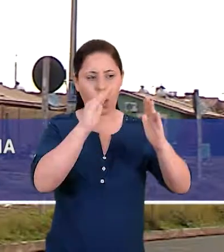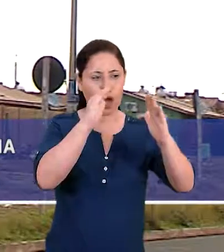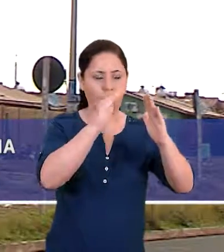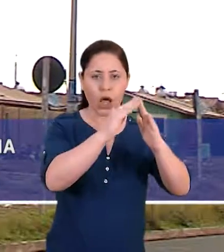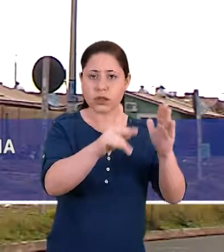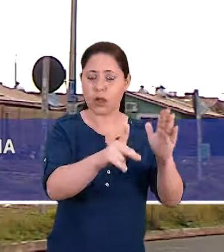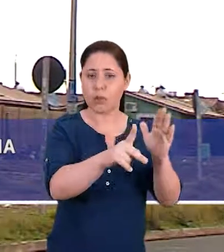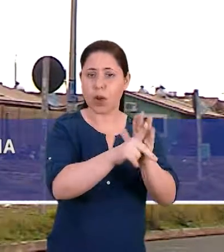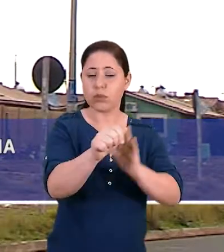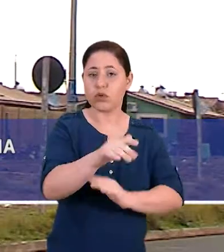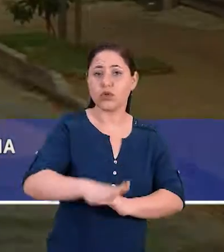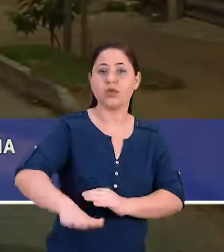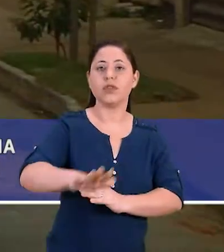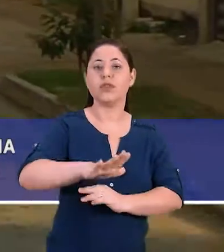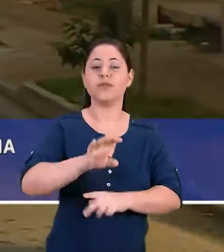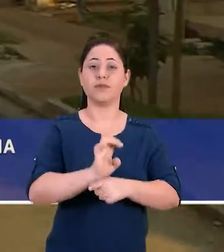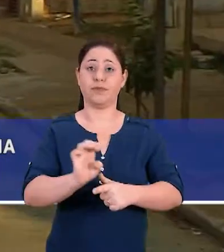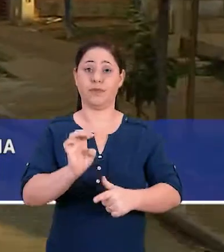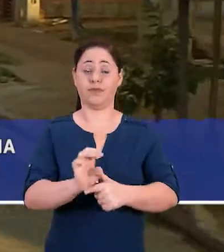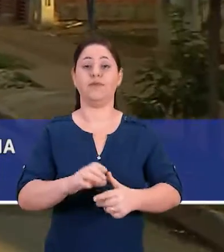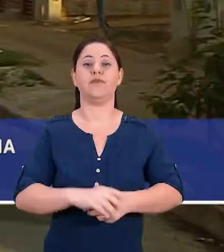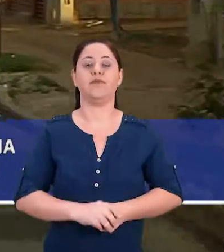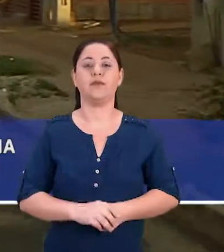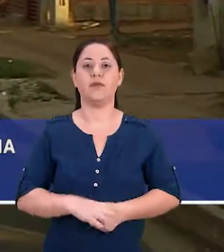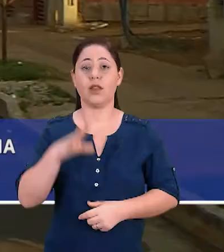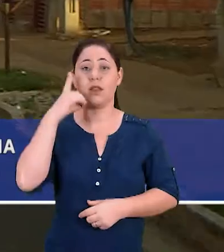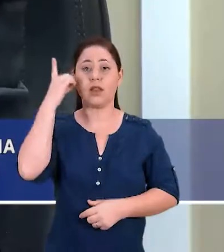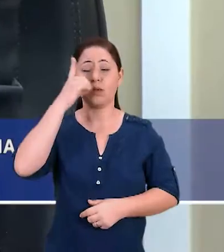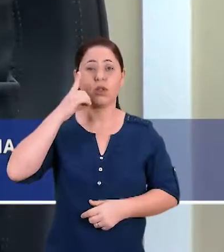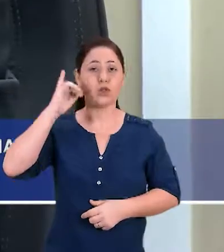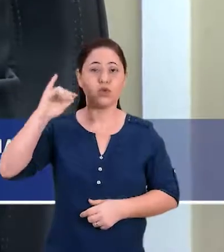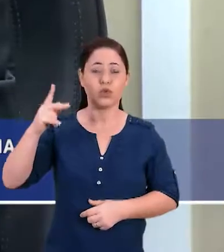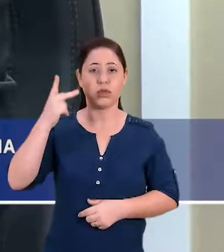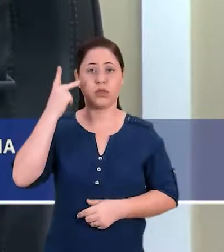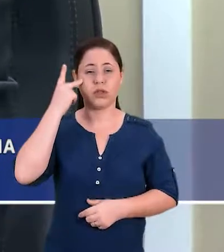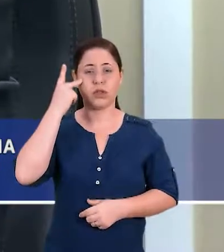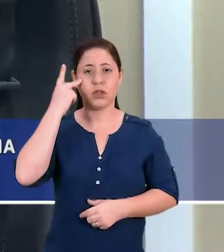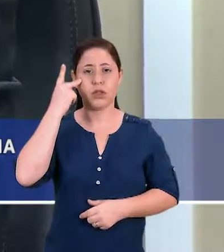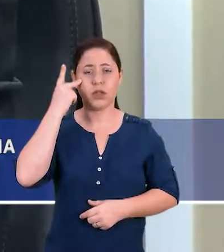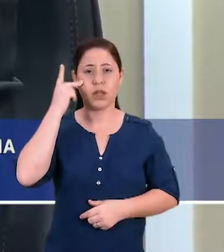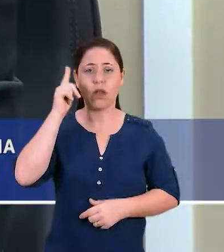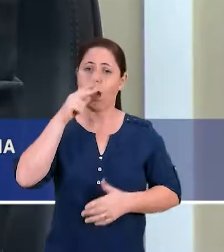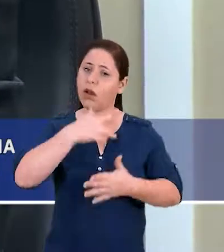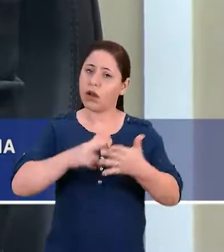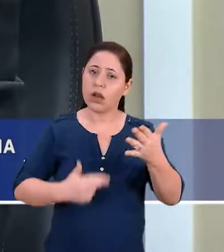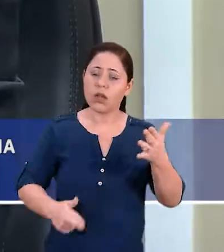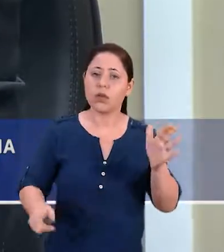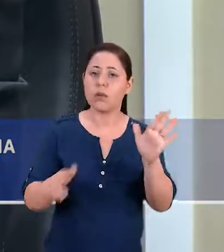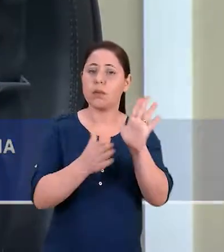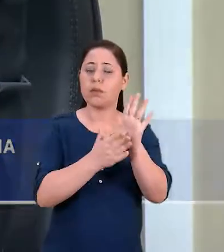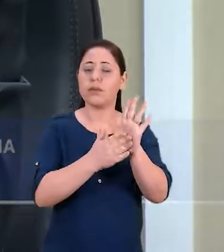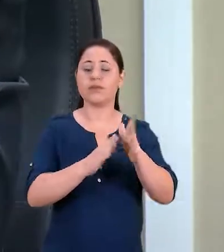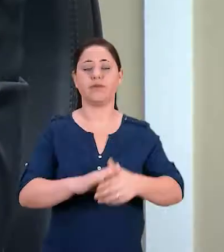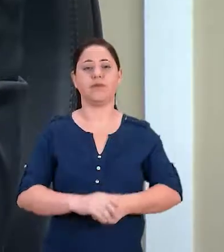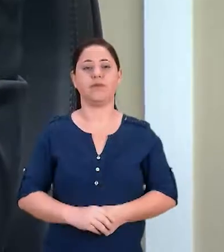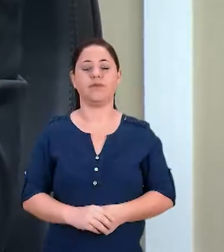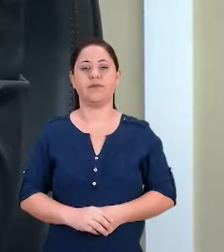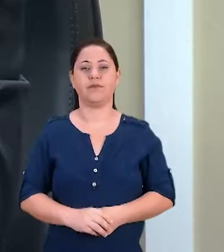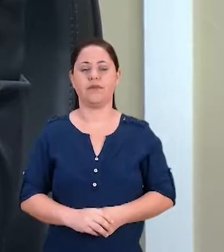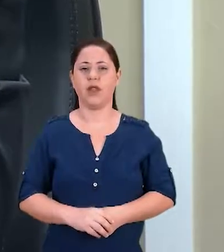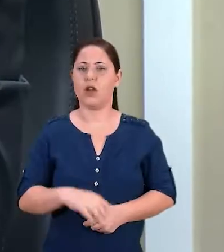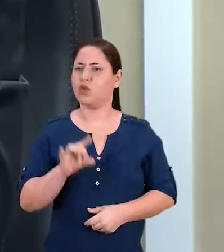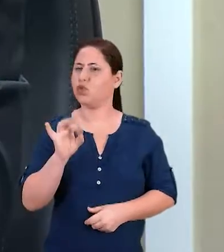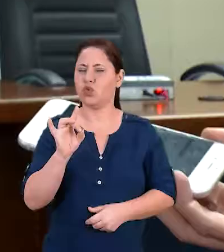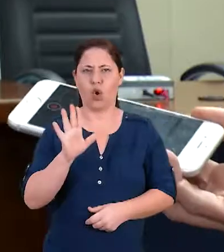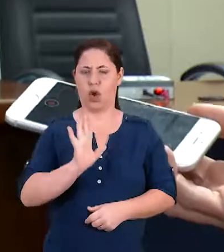de programas habitacionais e sociais do Estado. O deputado João Henrique, do PL, foi o relator dessa